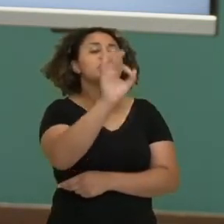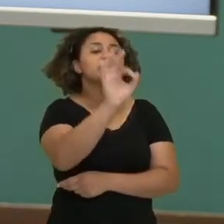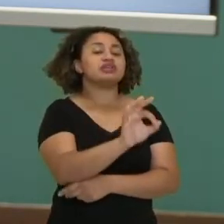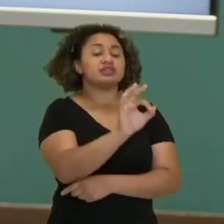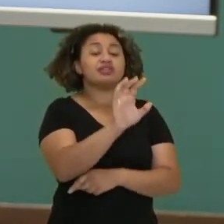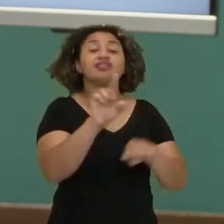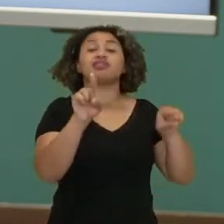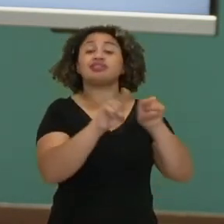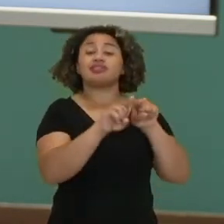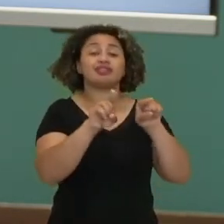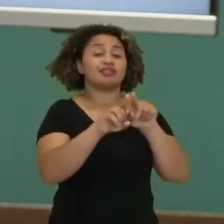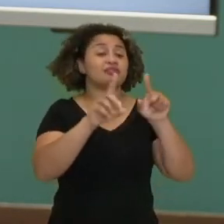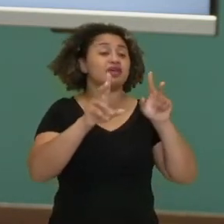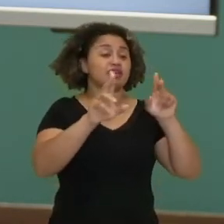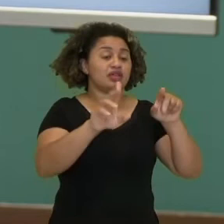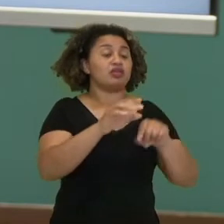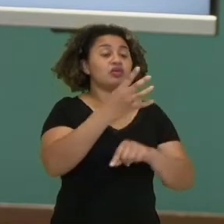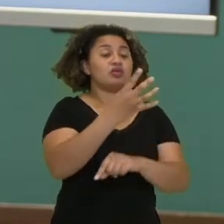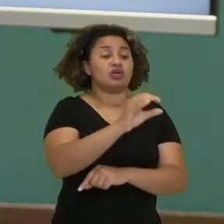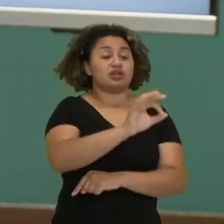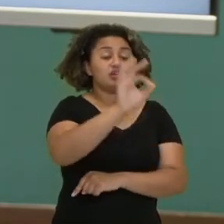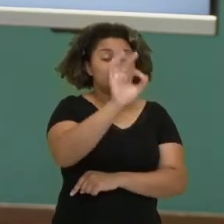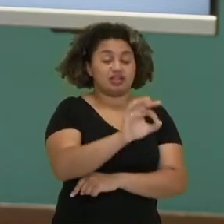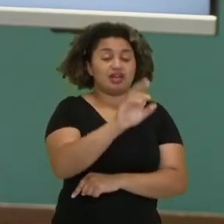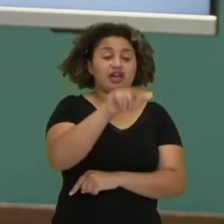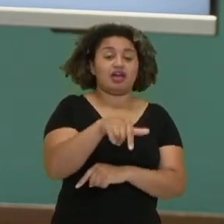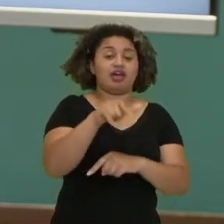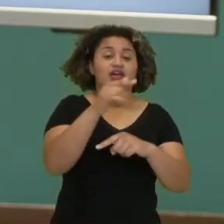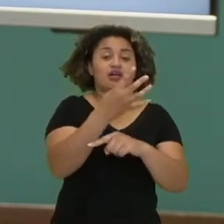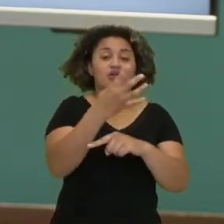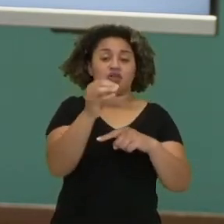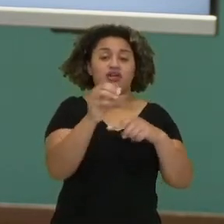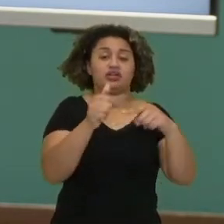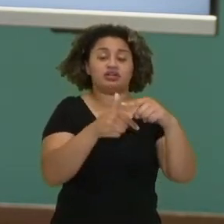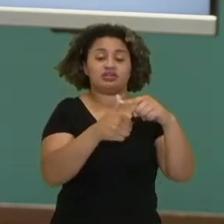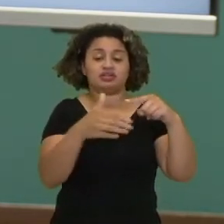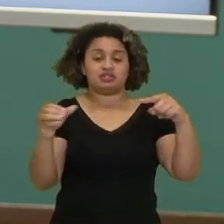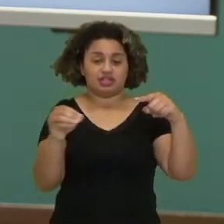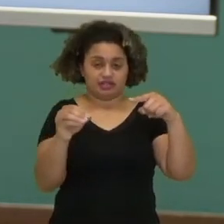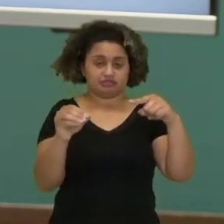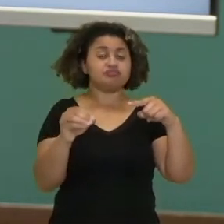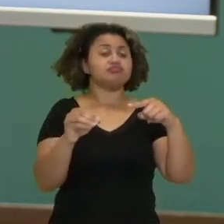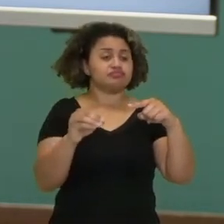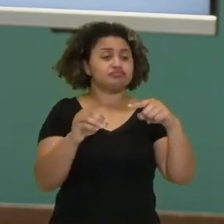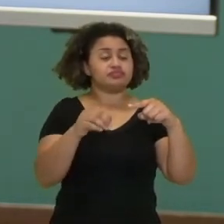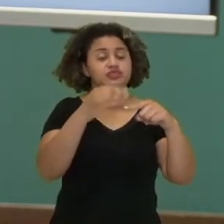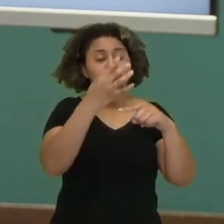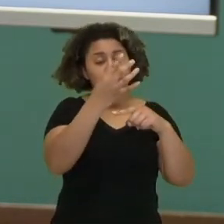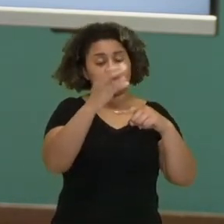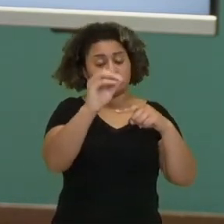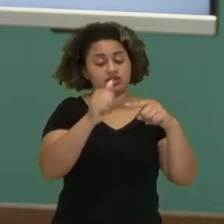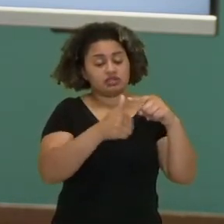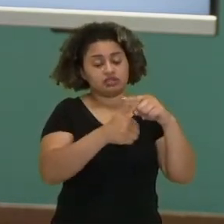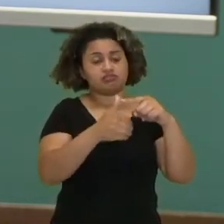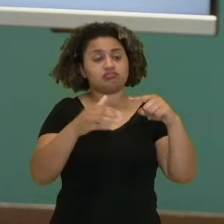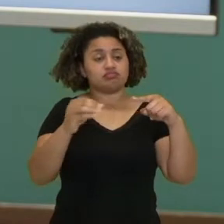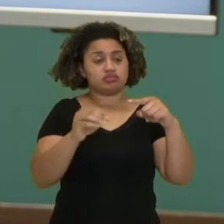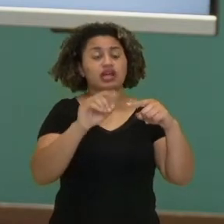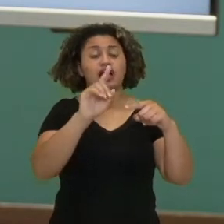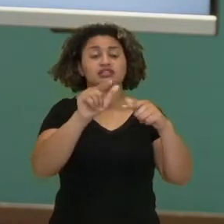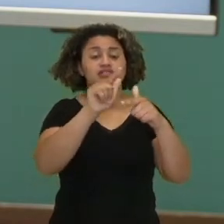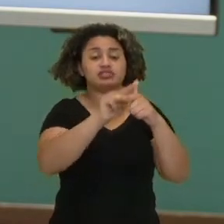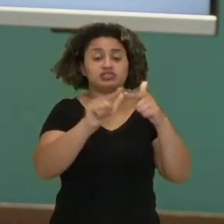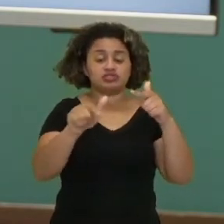por 100 é o mesmo que 40 dividido por 100, ou seja, 40 centésimos, que na